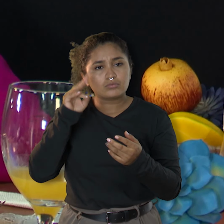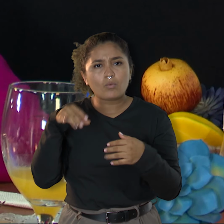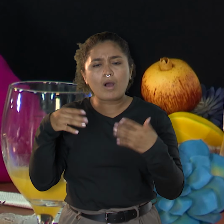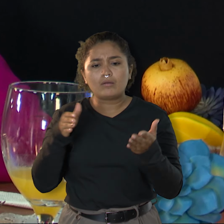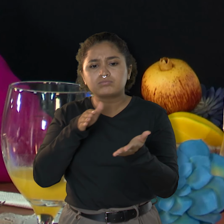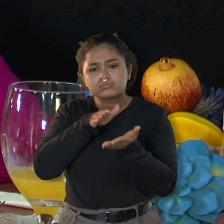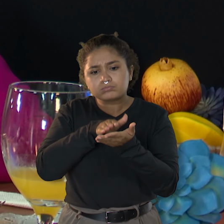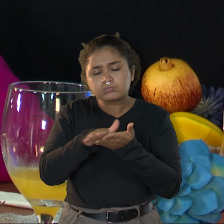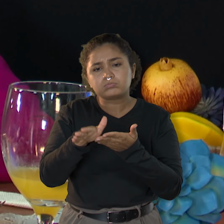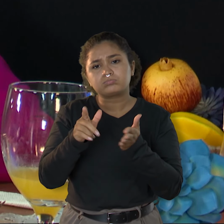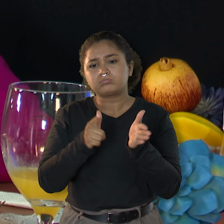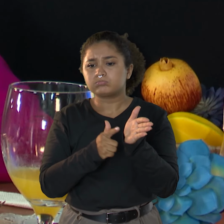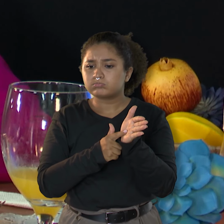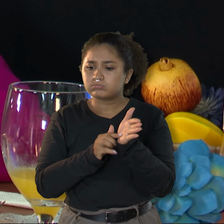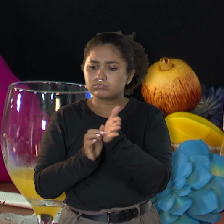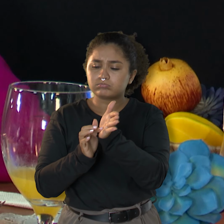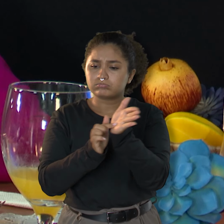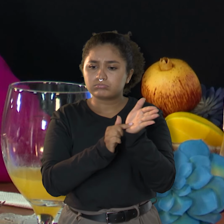saiu,